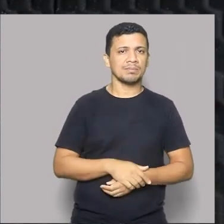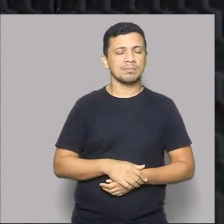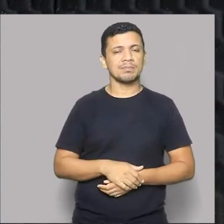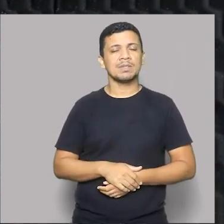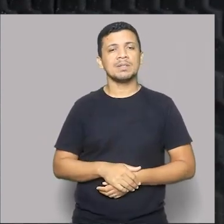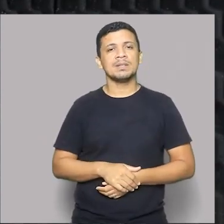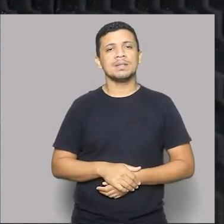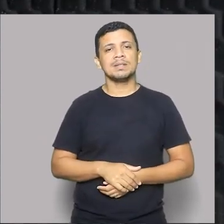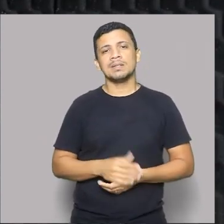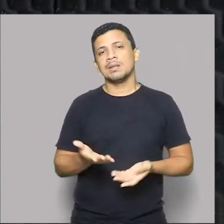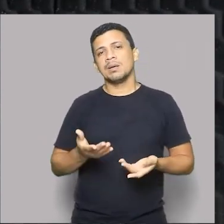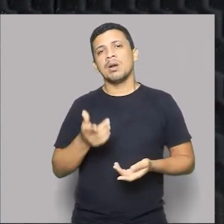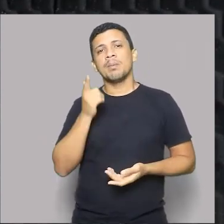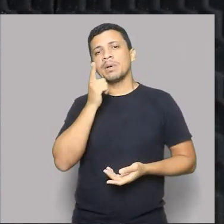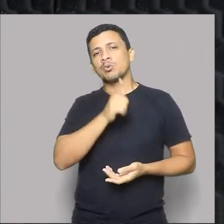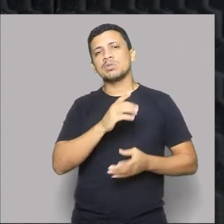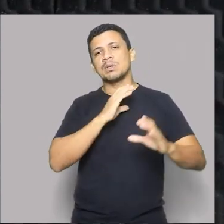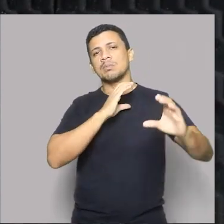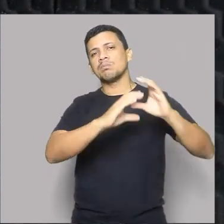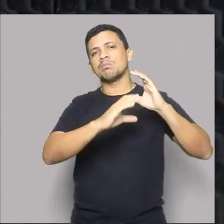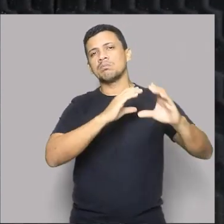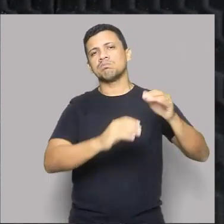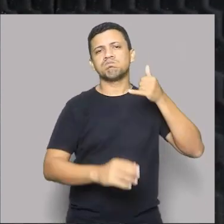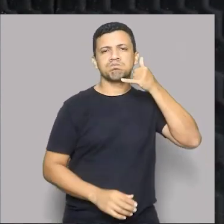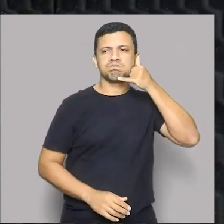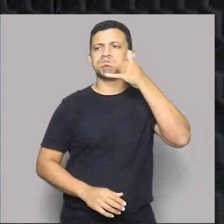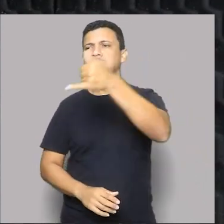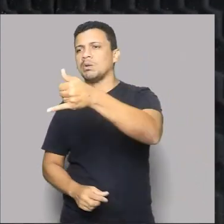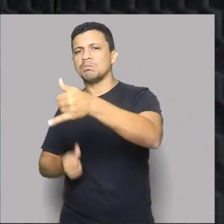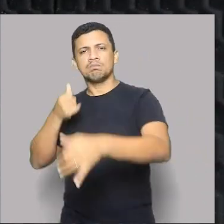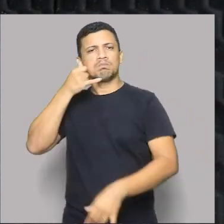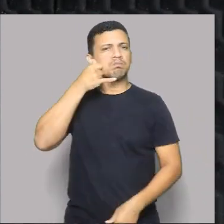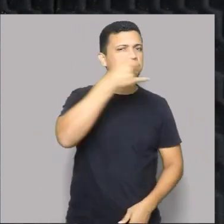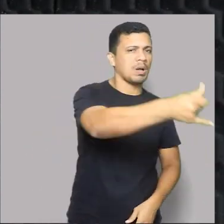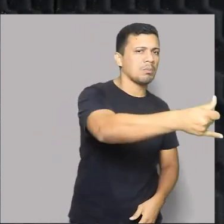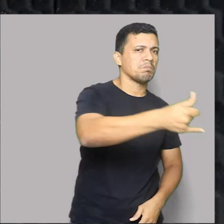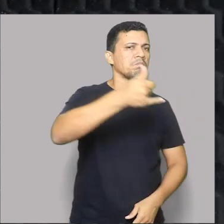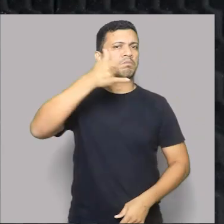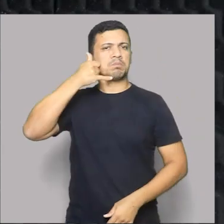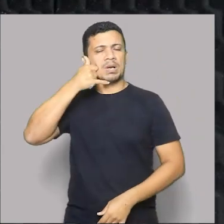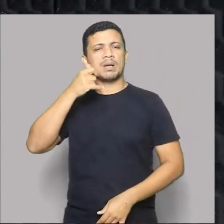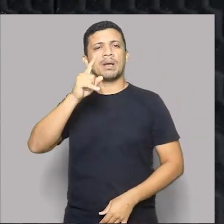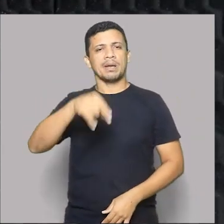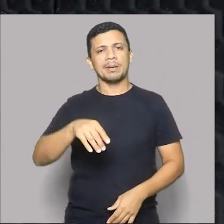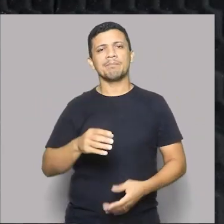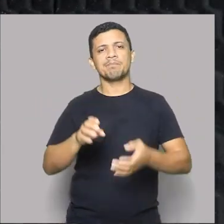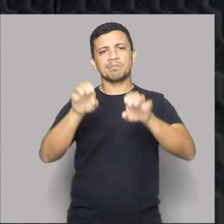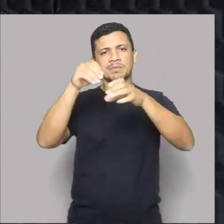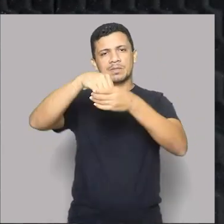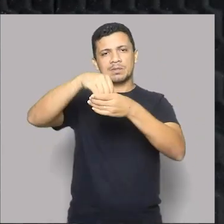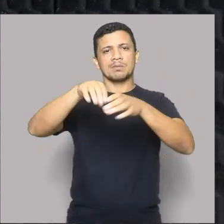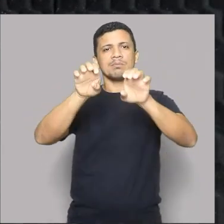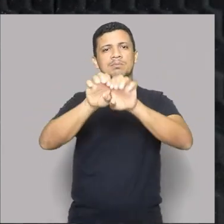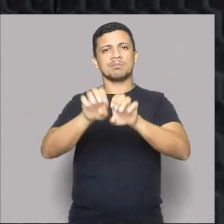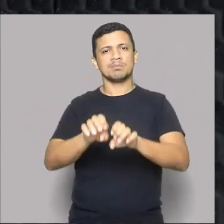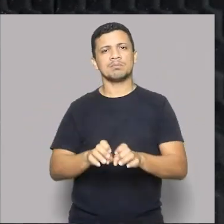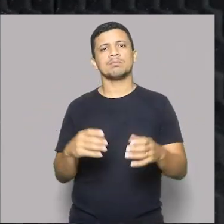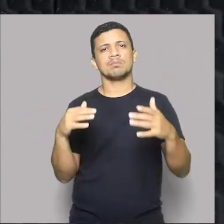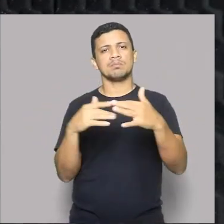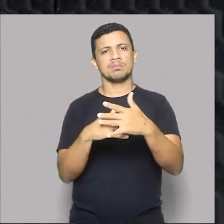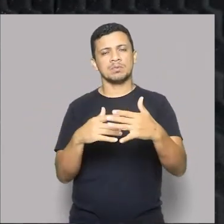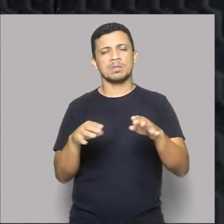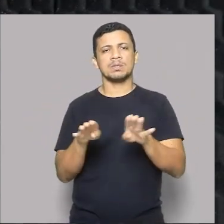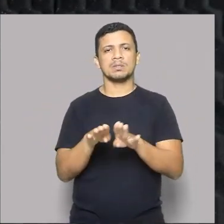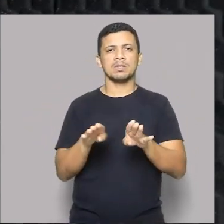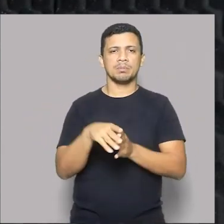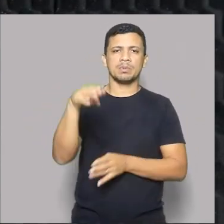de celular, para poder se comunicar. A comunicação é um dos grandes instrumentos de infraestrutura urbana. E aí o Brasil também conta com